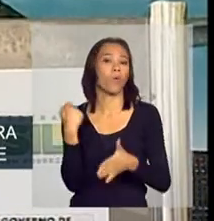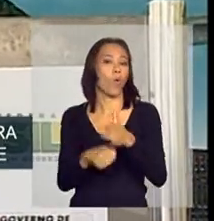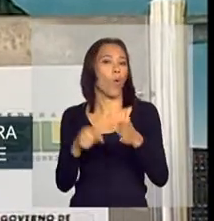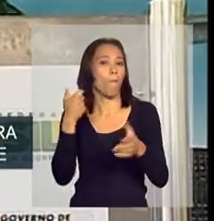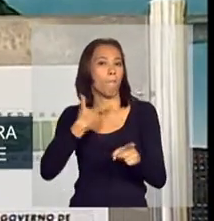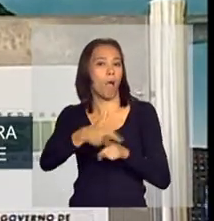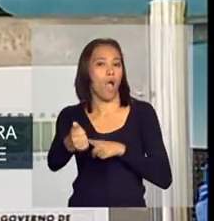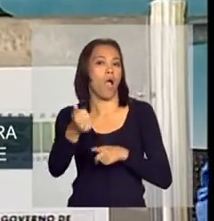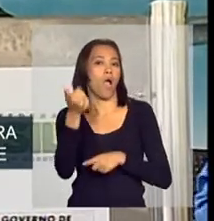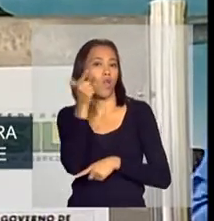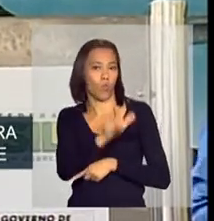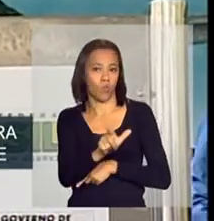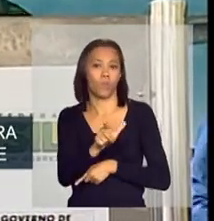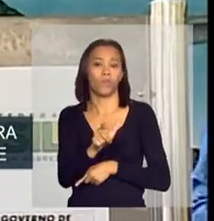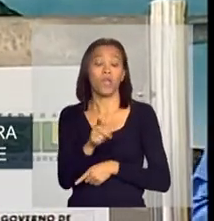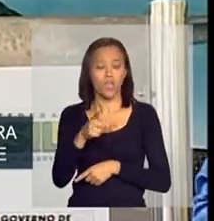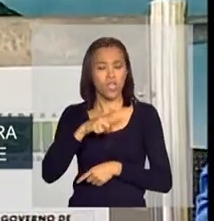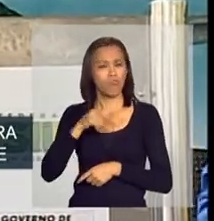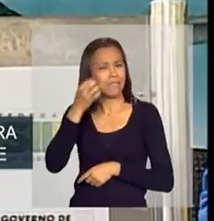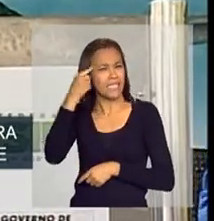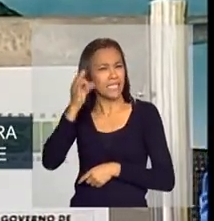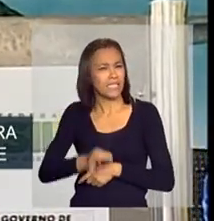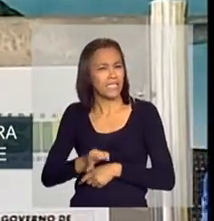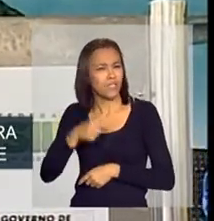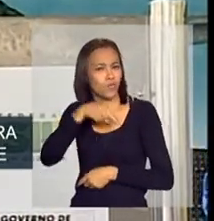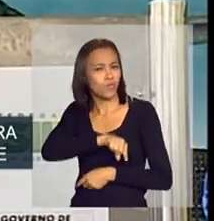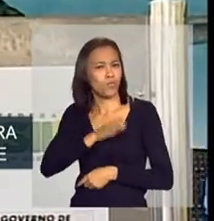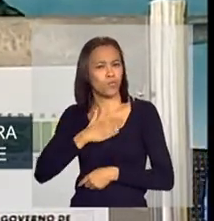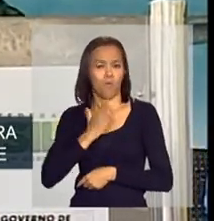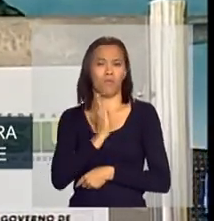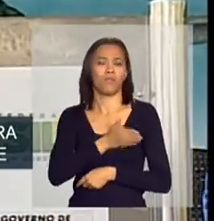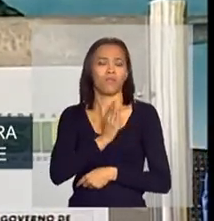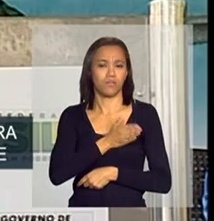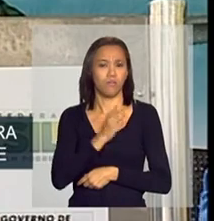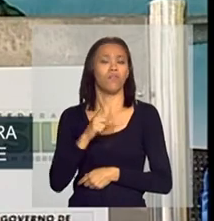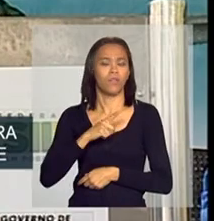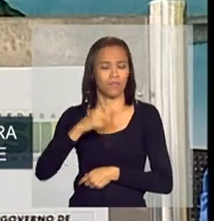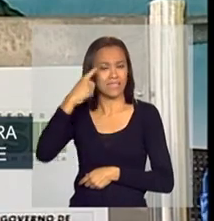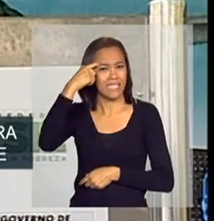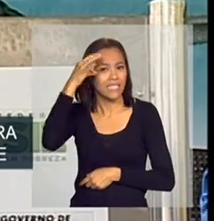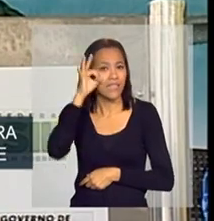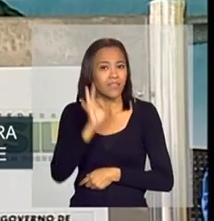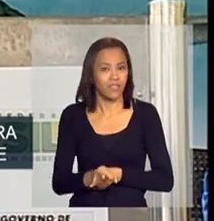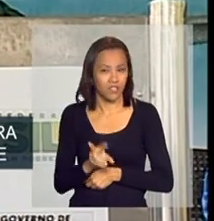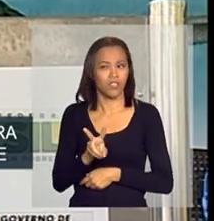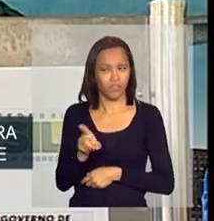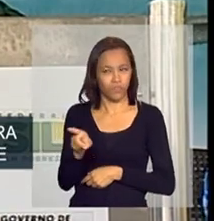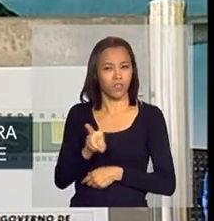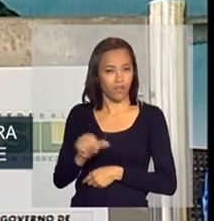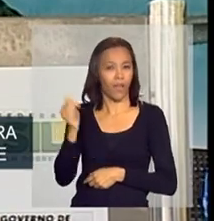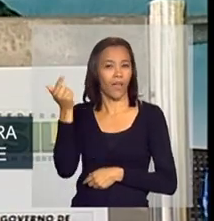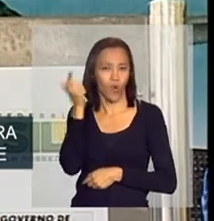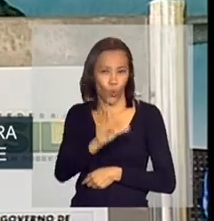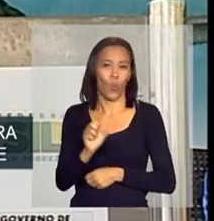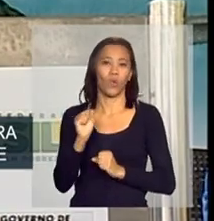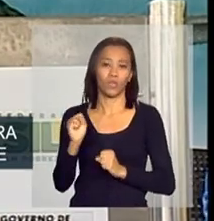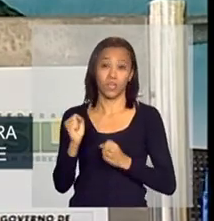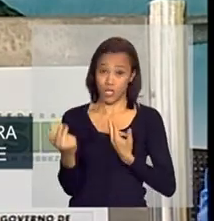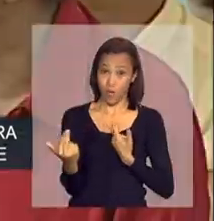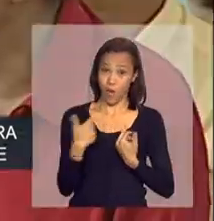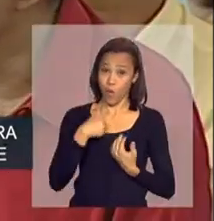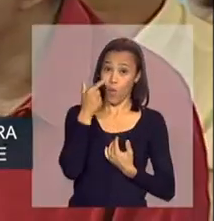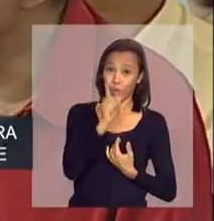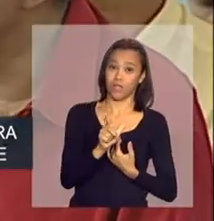Deda, do fundo do meu coração, eu tenho certeza que você ganhará a luta como eu